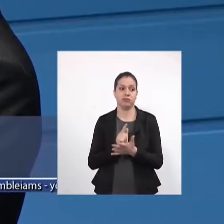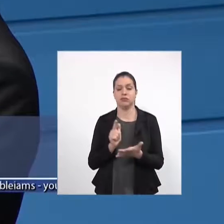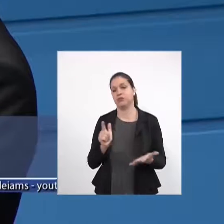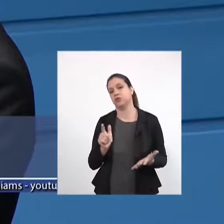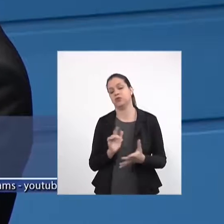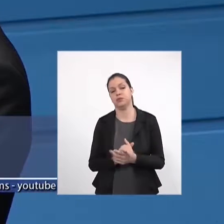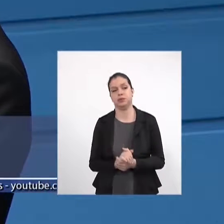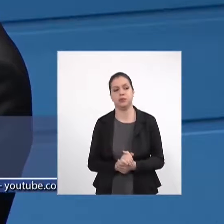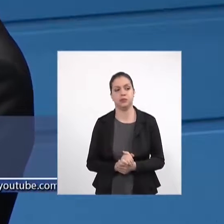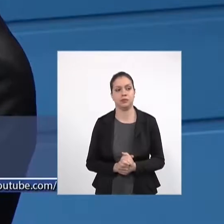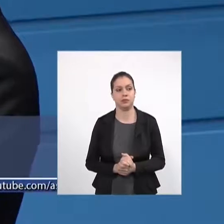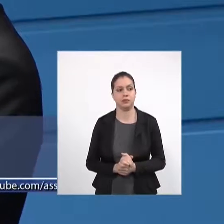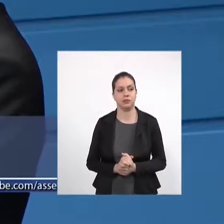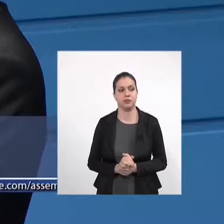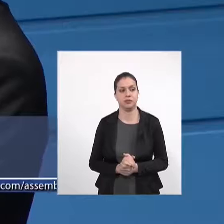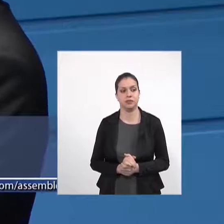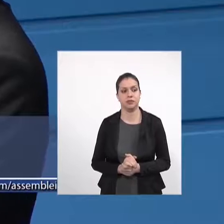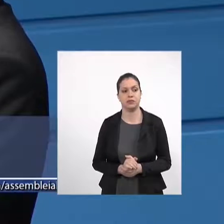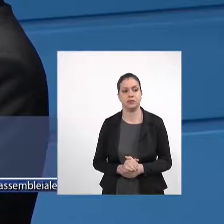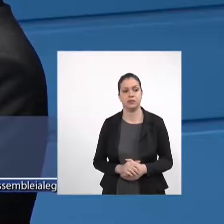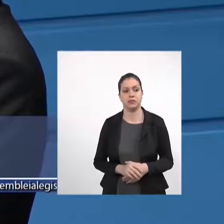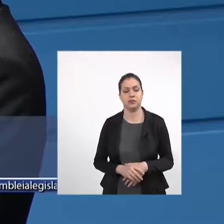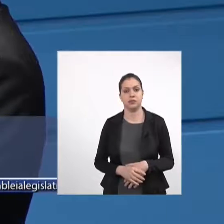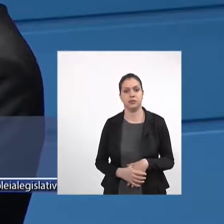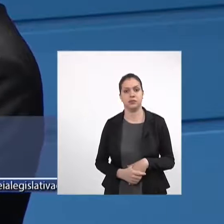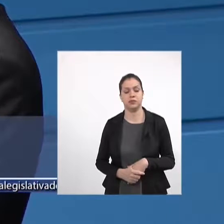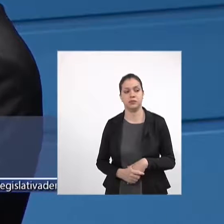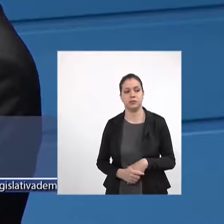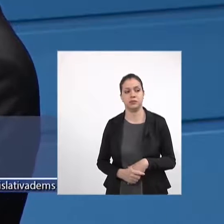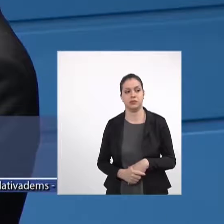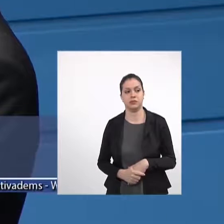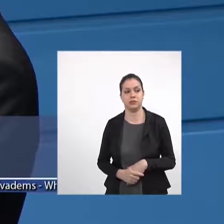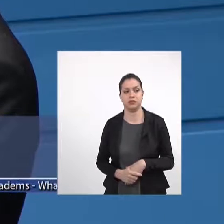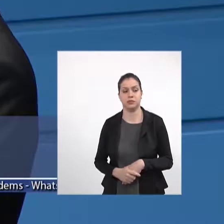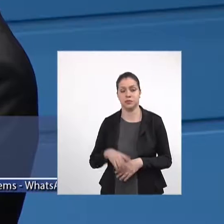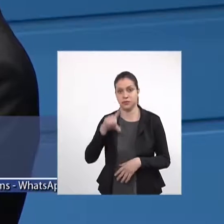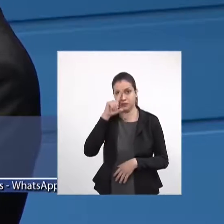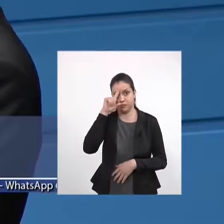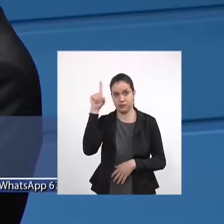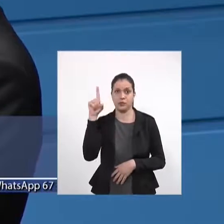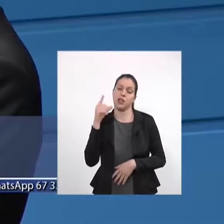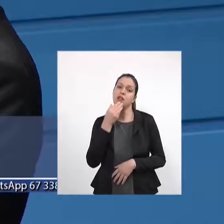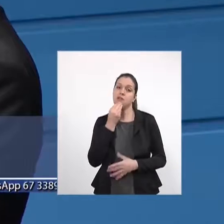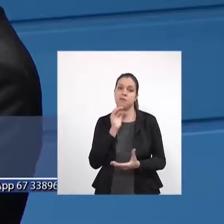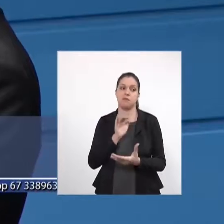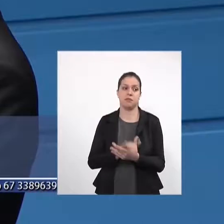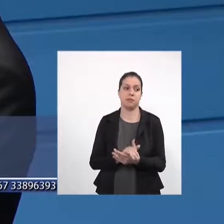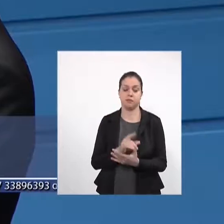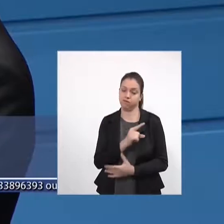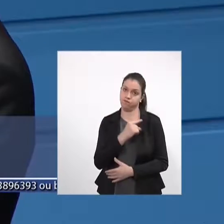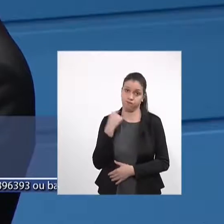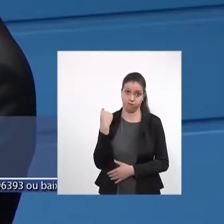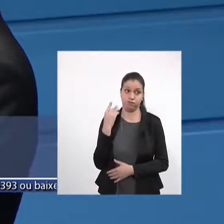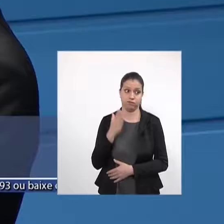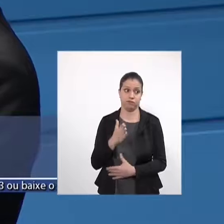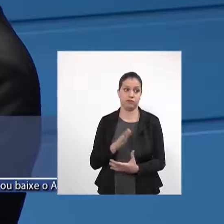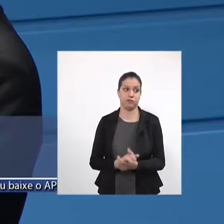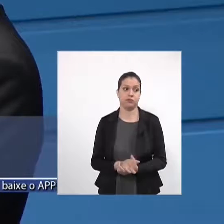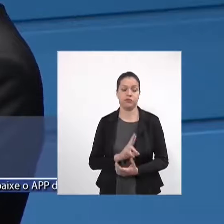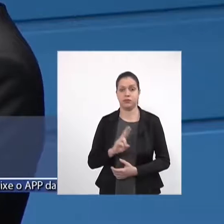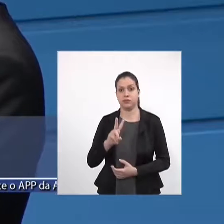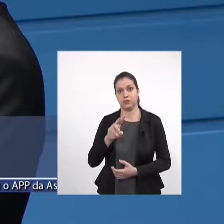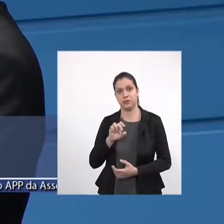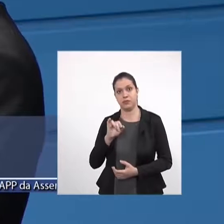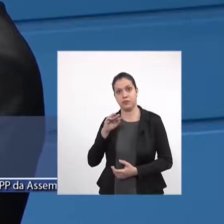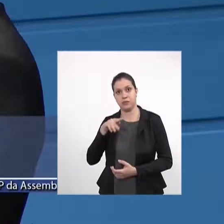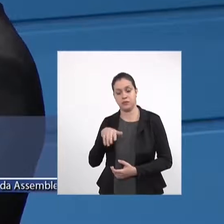que foi construído e que foi idealizado pelo seu finado marido, o saudoso Weimar